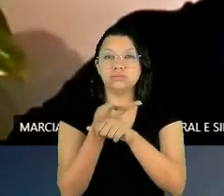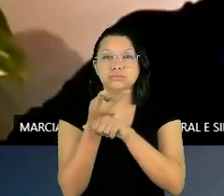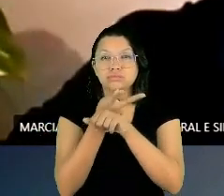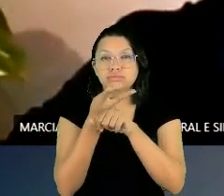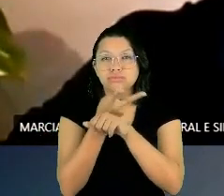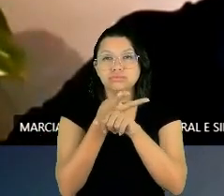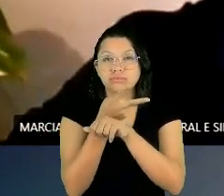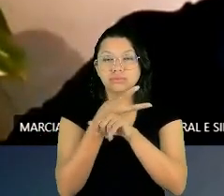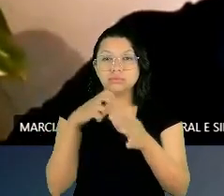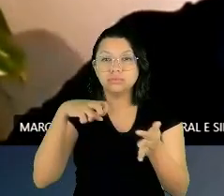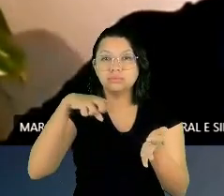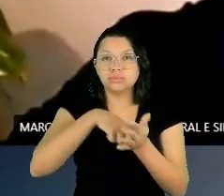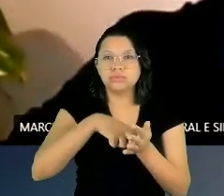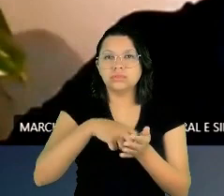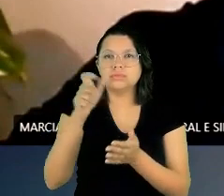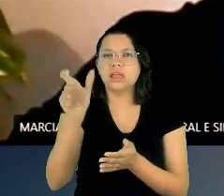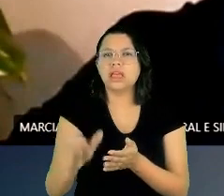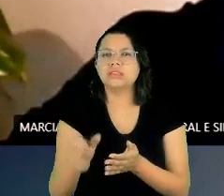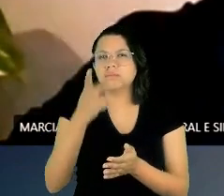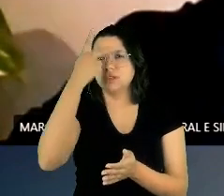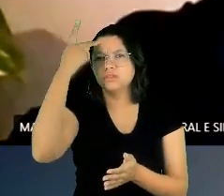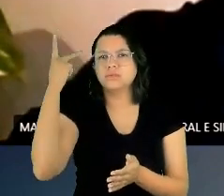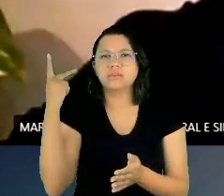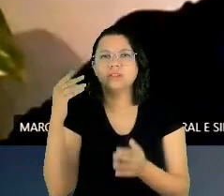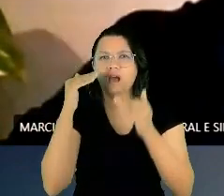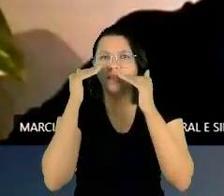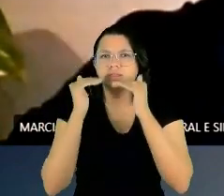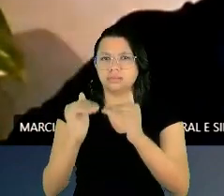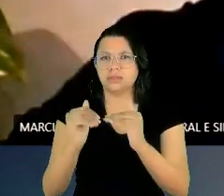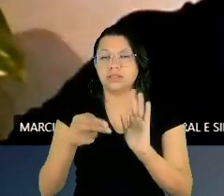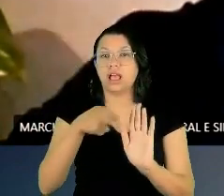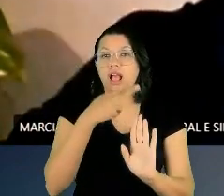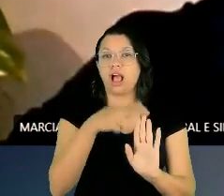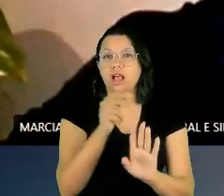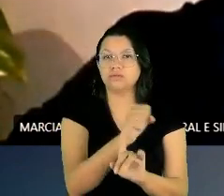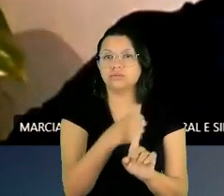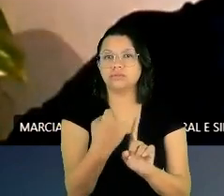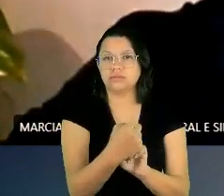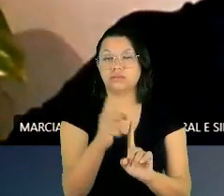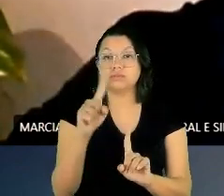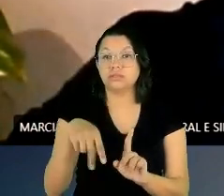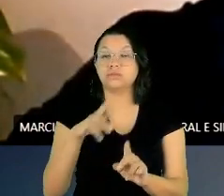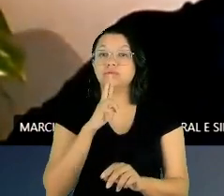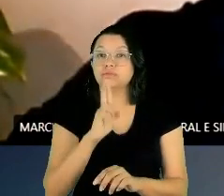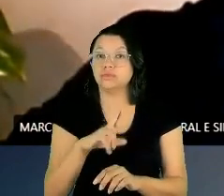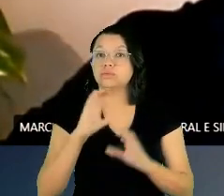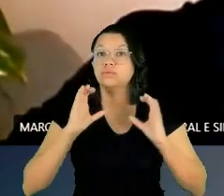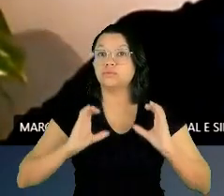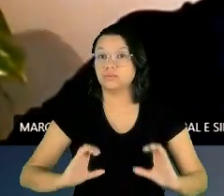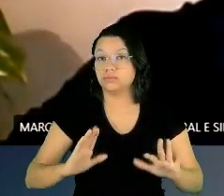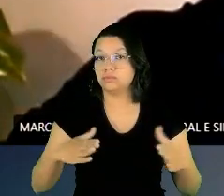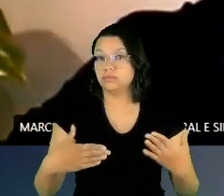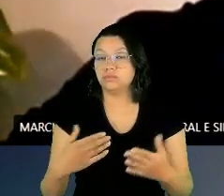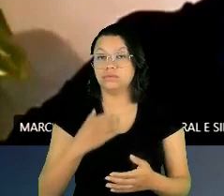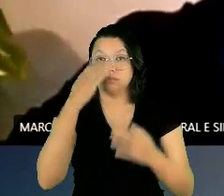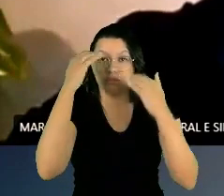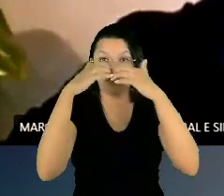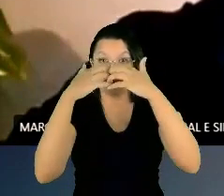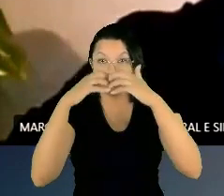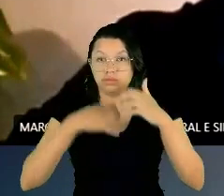risco e busca, né, por punição a quem viola as normas sociais, são resultados